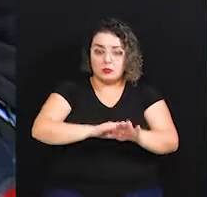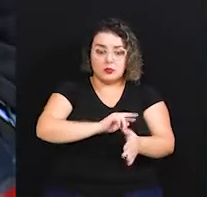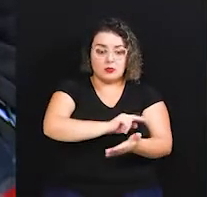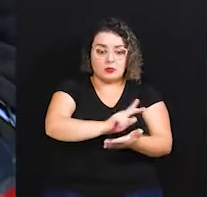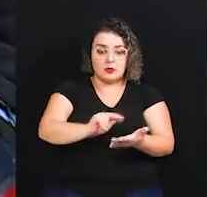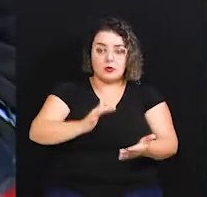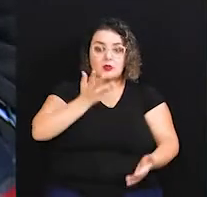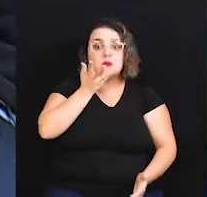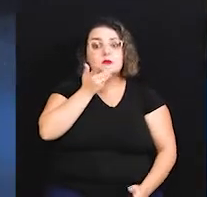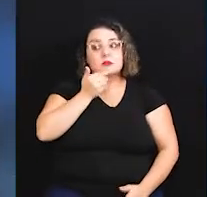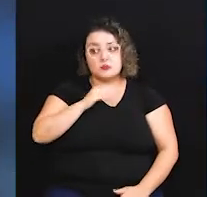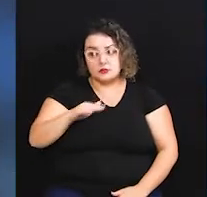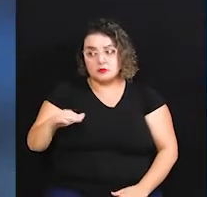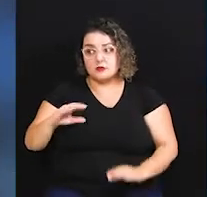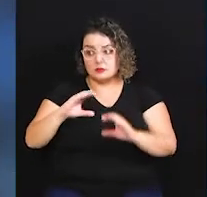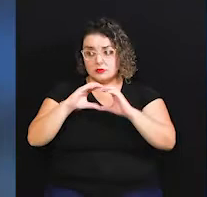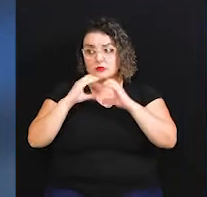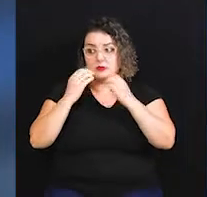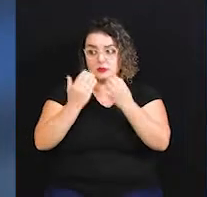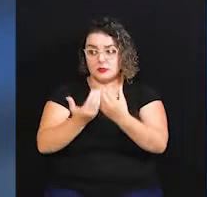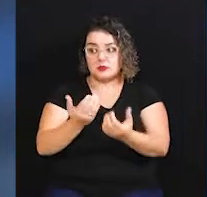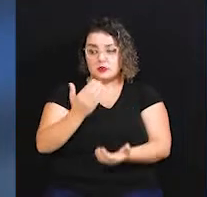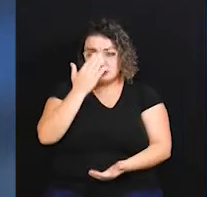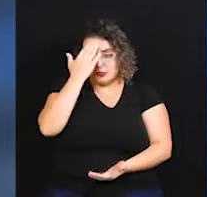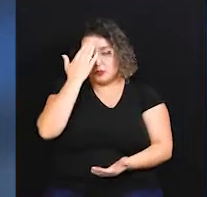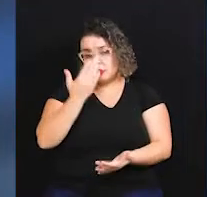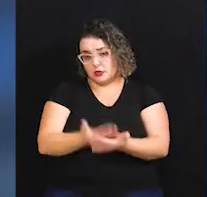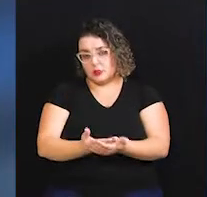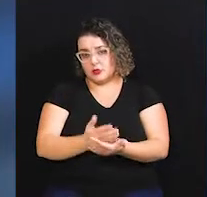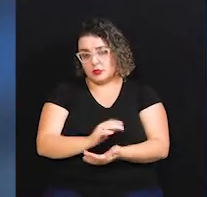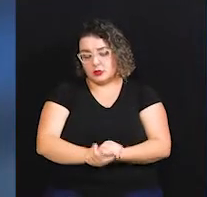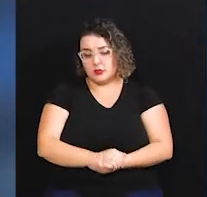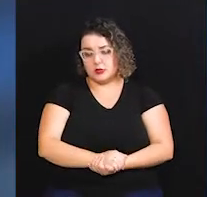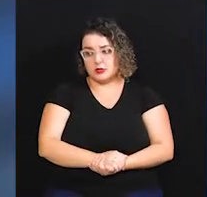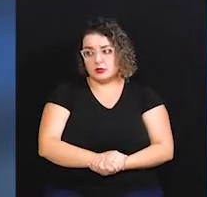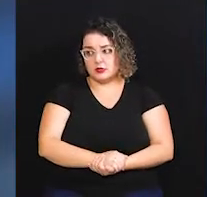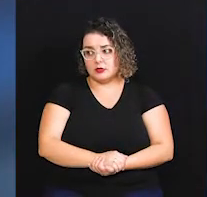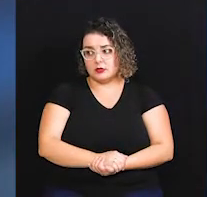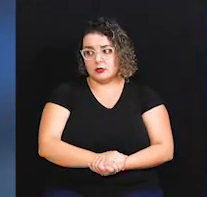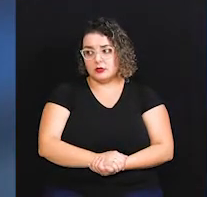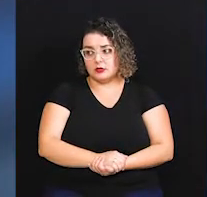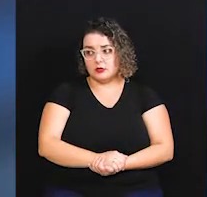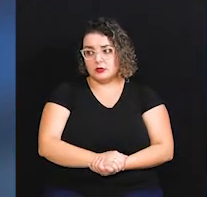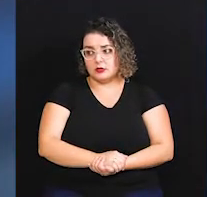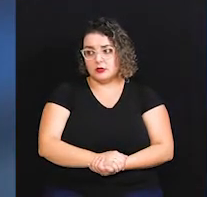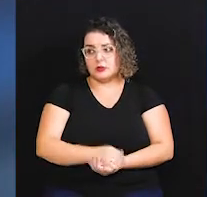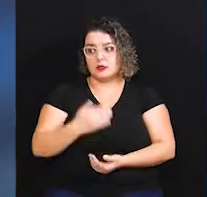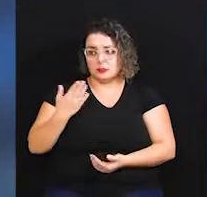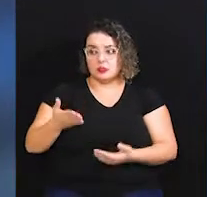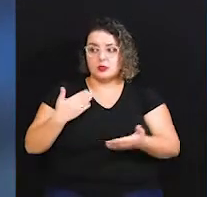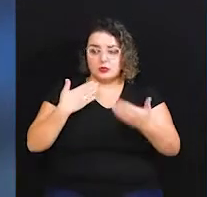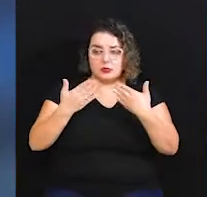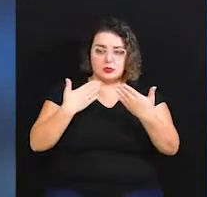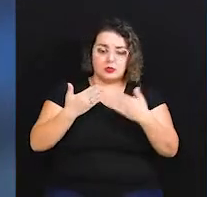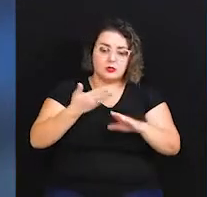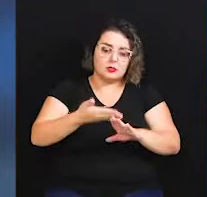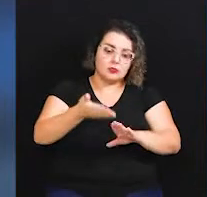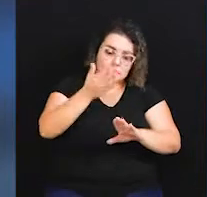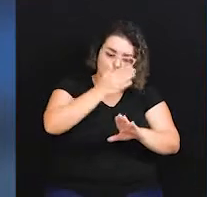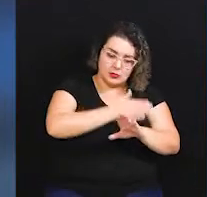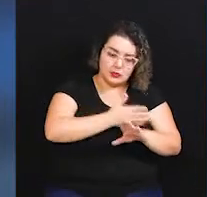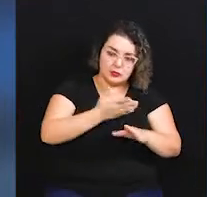para inúmeras crianças da comunidade, que eu acredito que você mesmo, já a gente conversando assim por